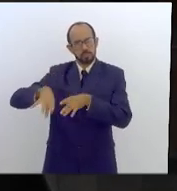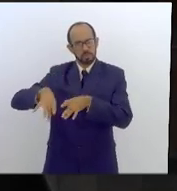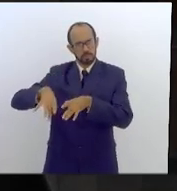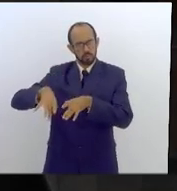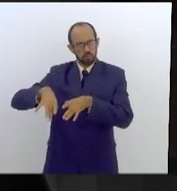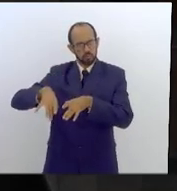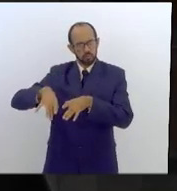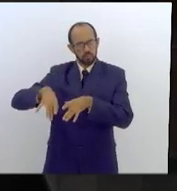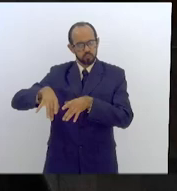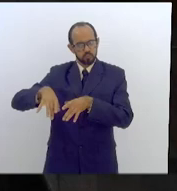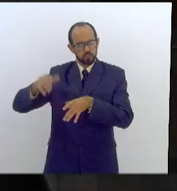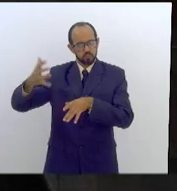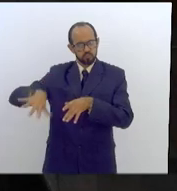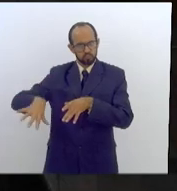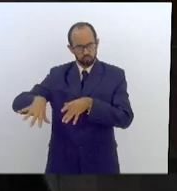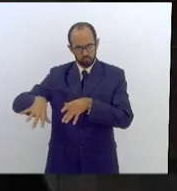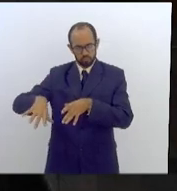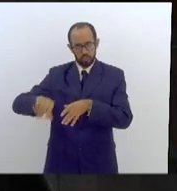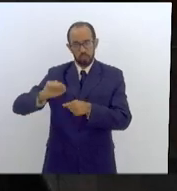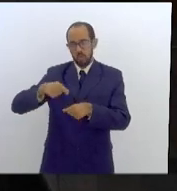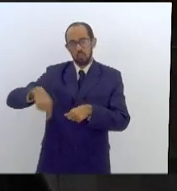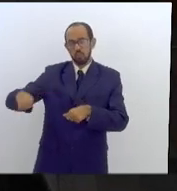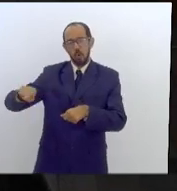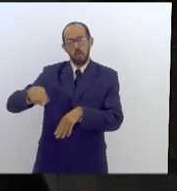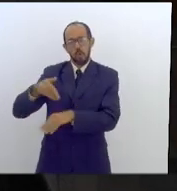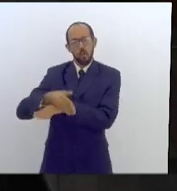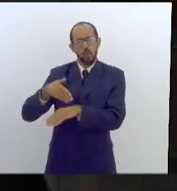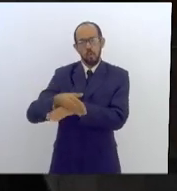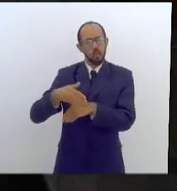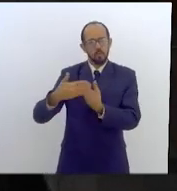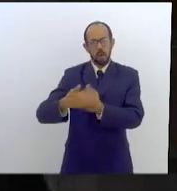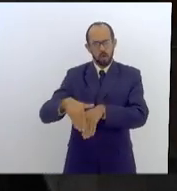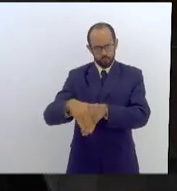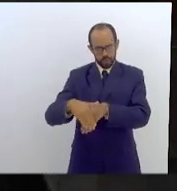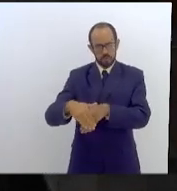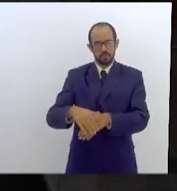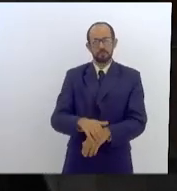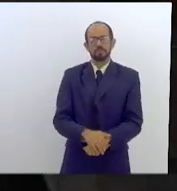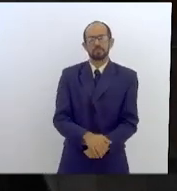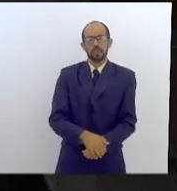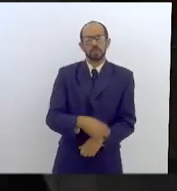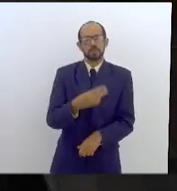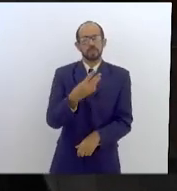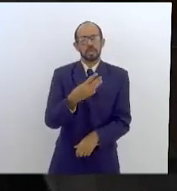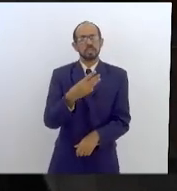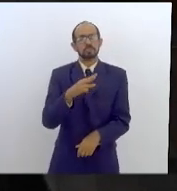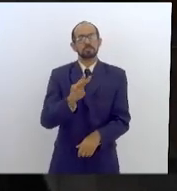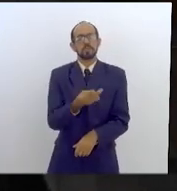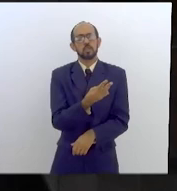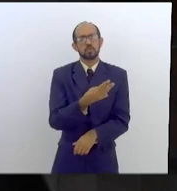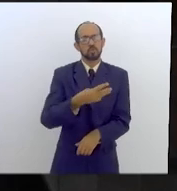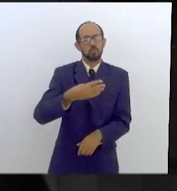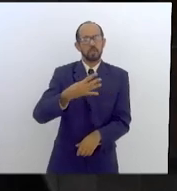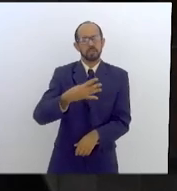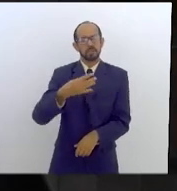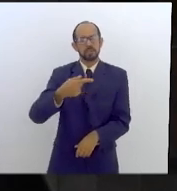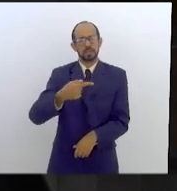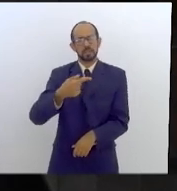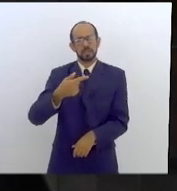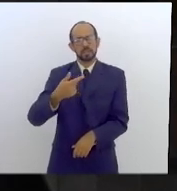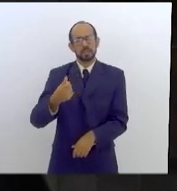na verdade é dos 3 milhões 476 mil inscritos